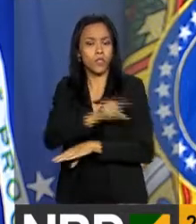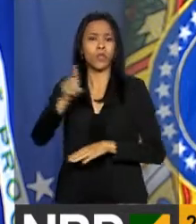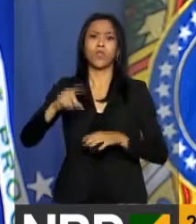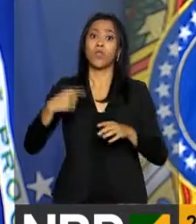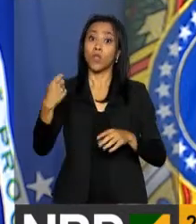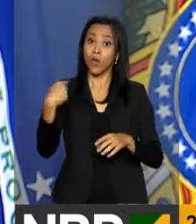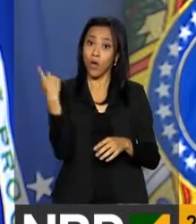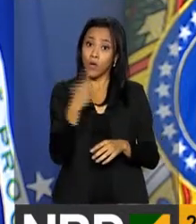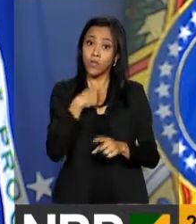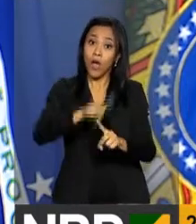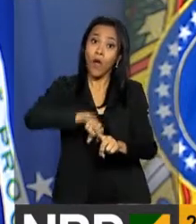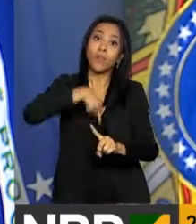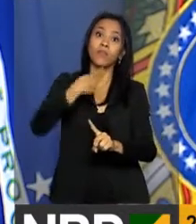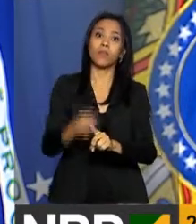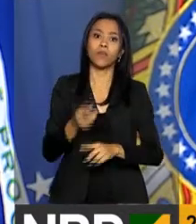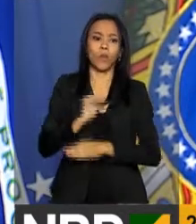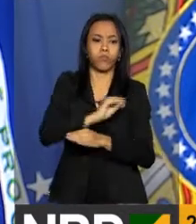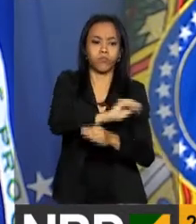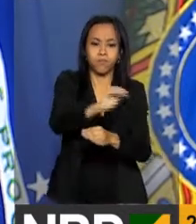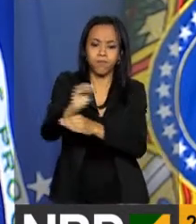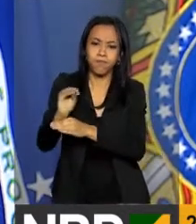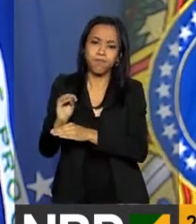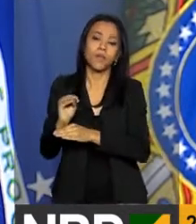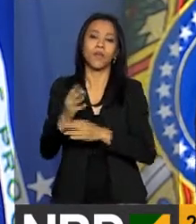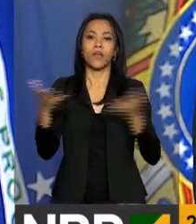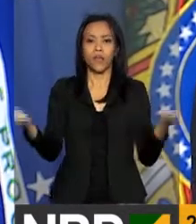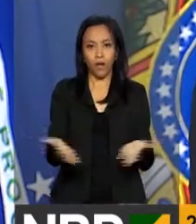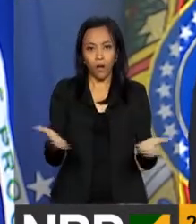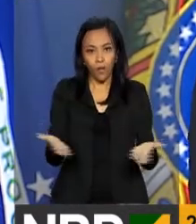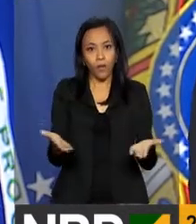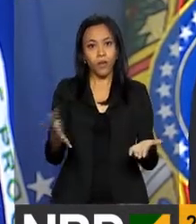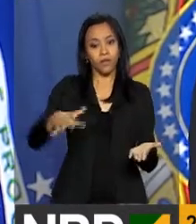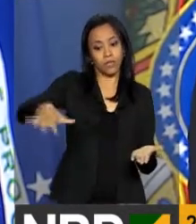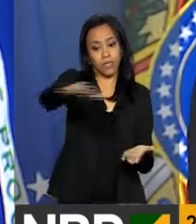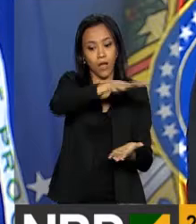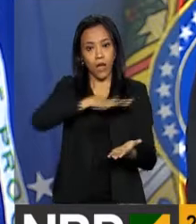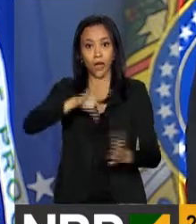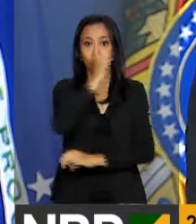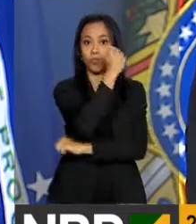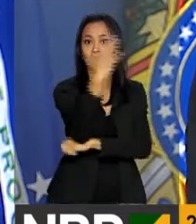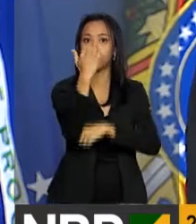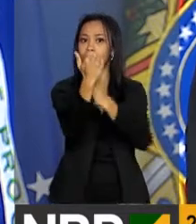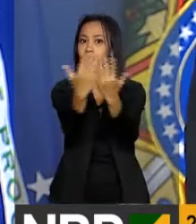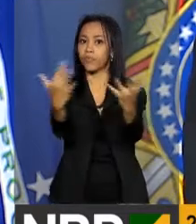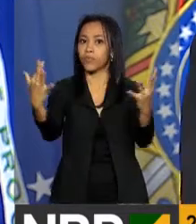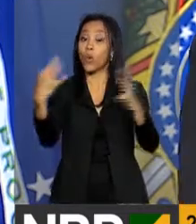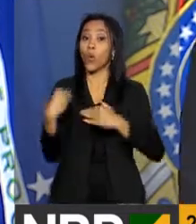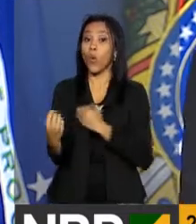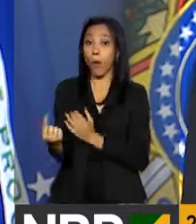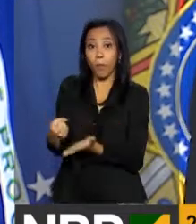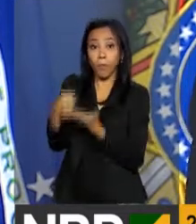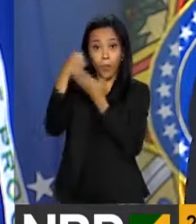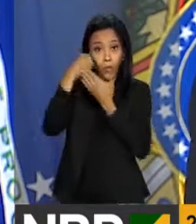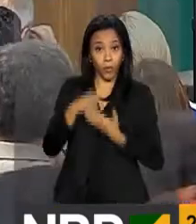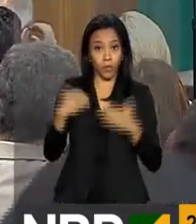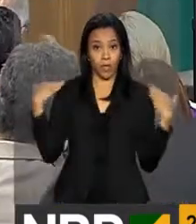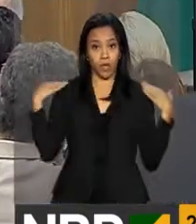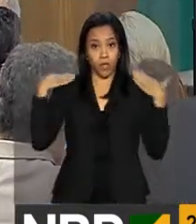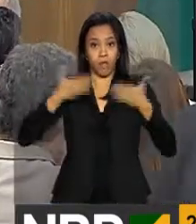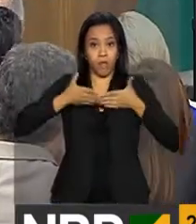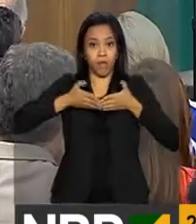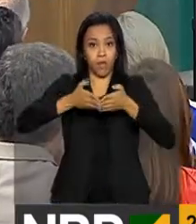400 por cento e agora estamos fechando na área do meio ambiente com apoio da marinha a preservação de áreas